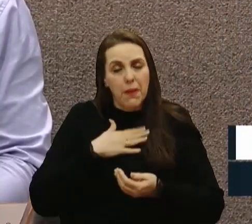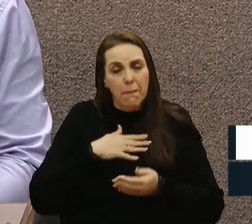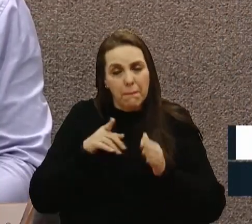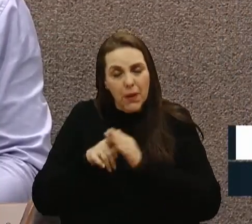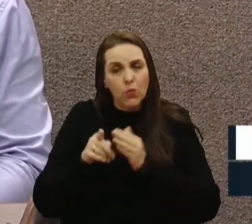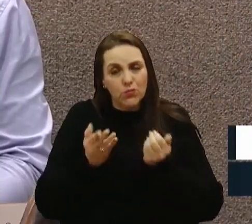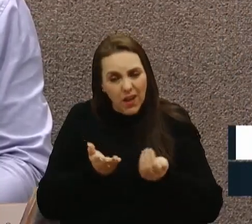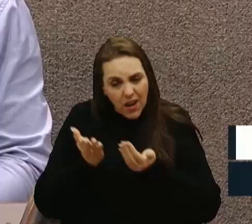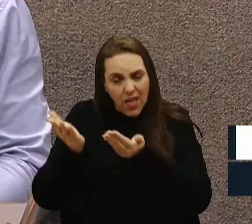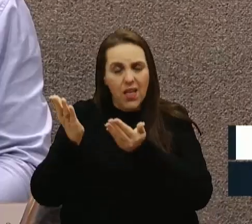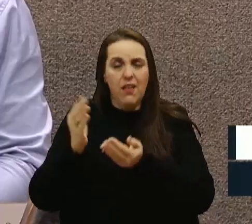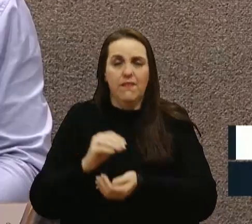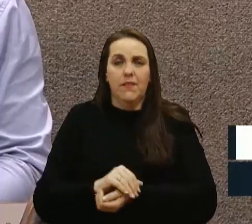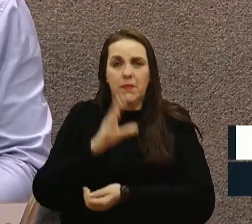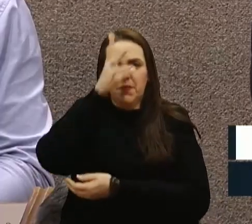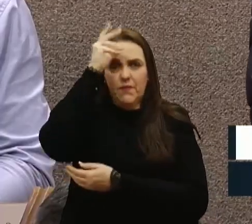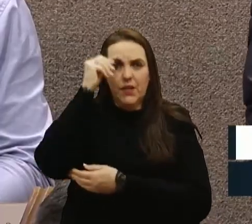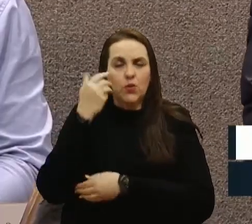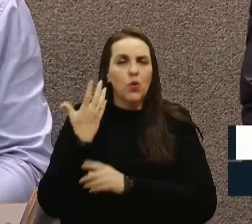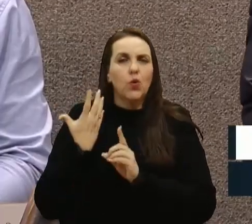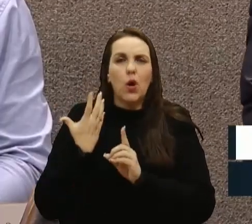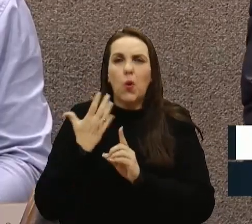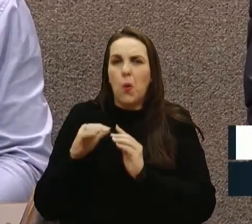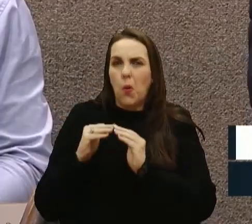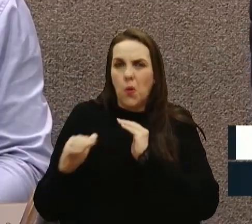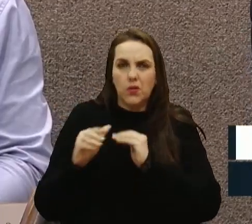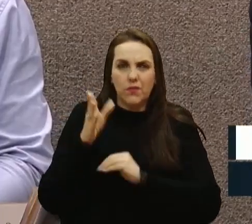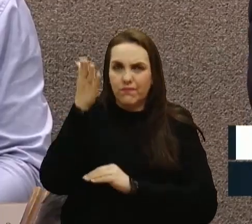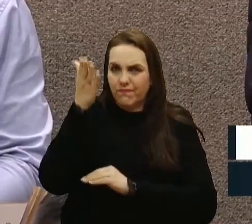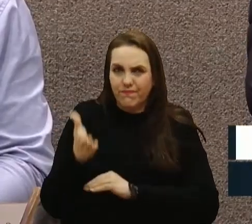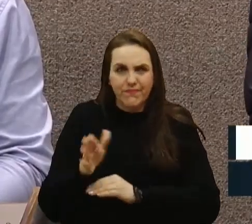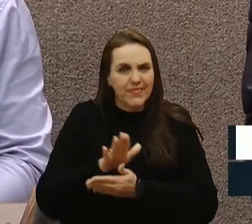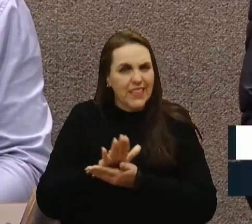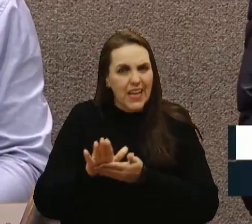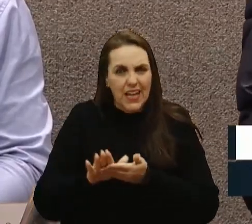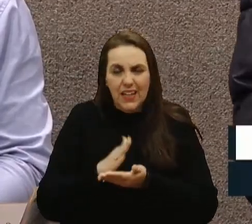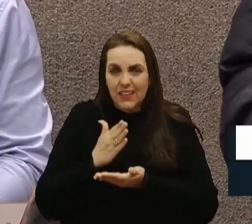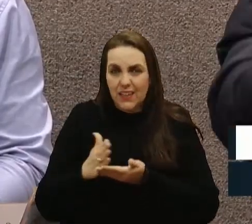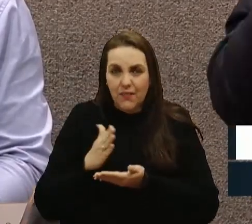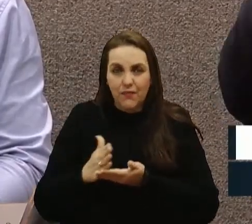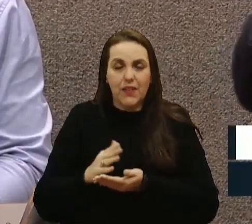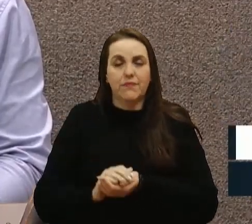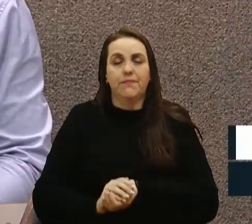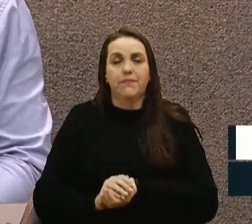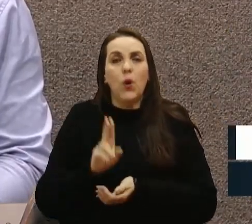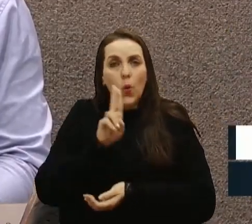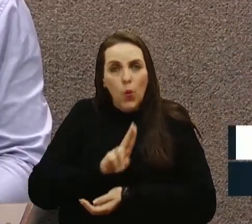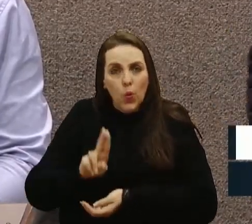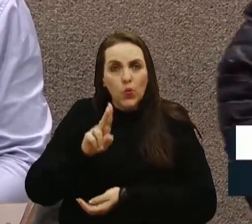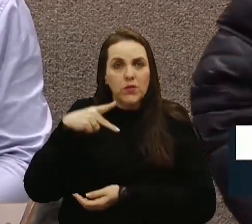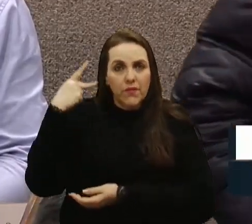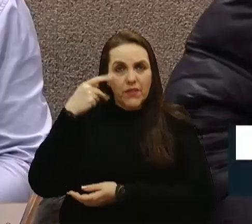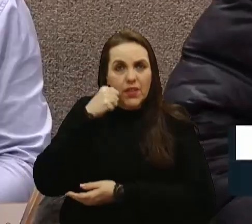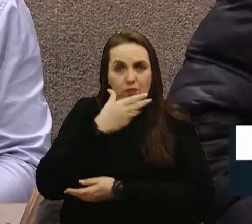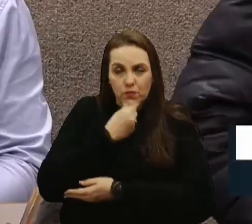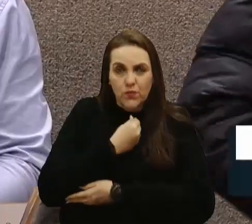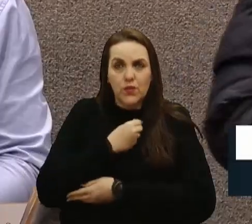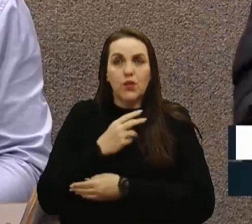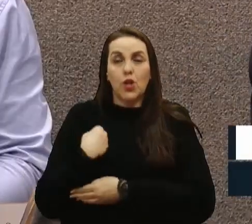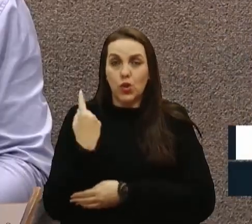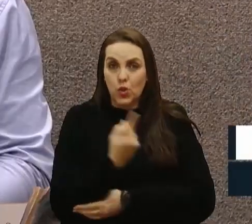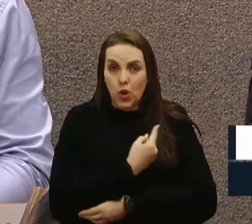questionamento, nada contra o senhor, use os vereadores, todos aqui têm relação com